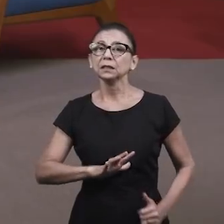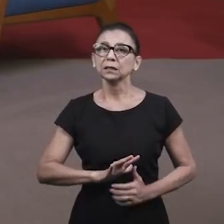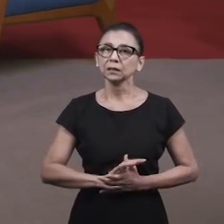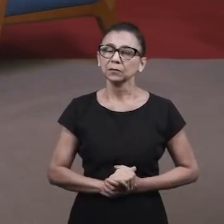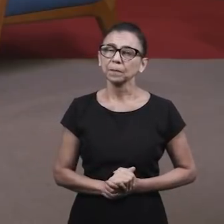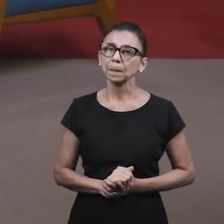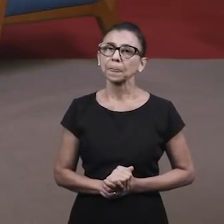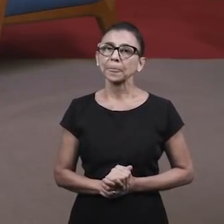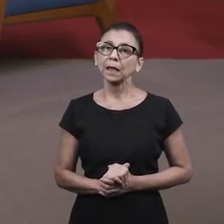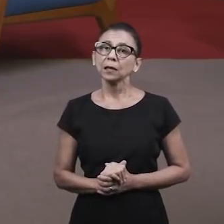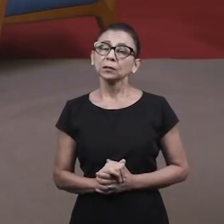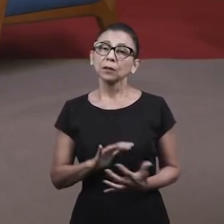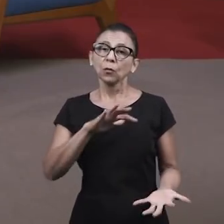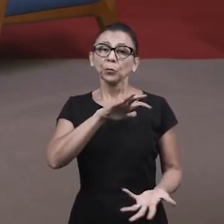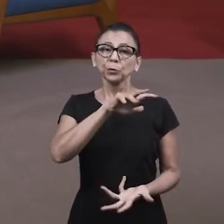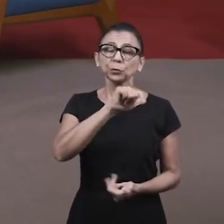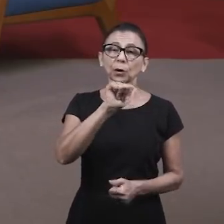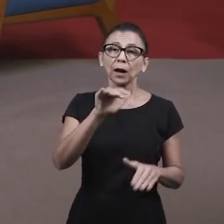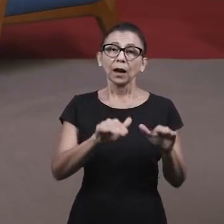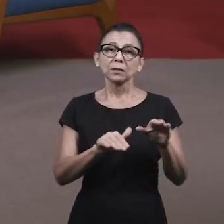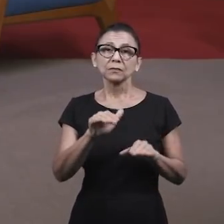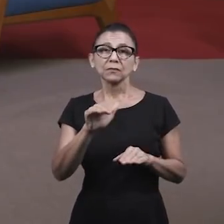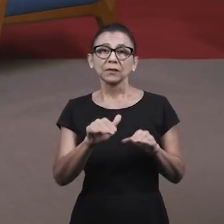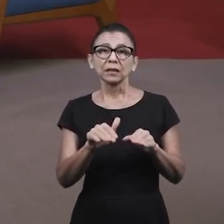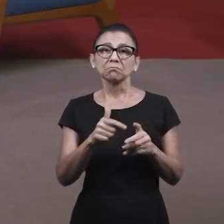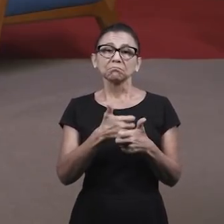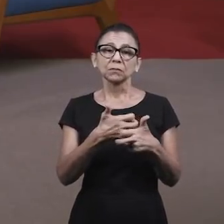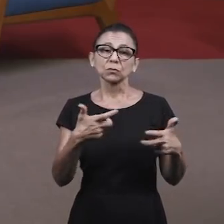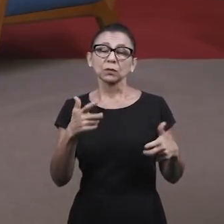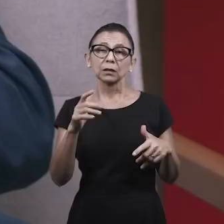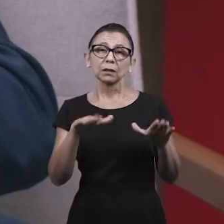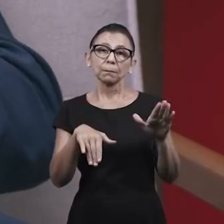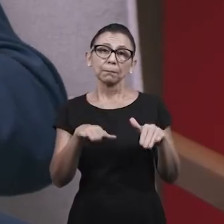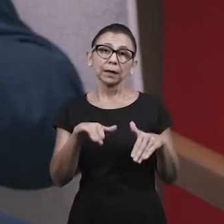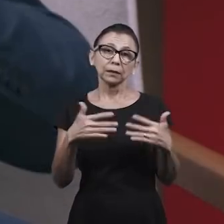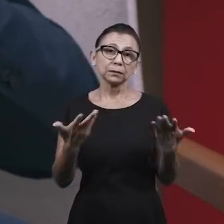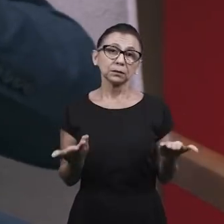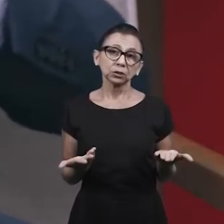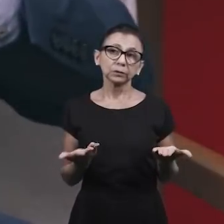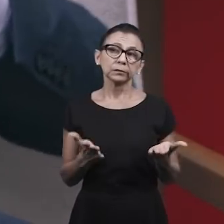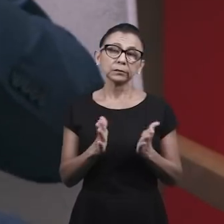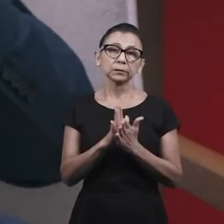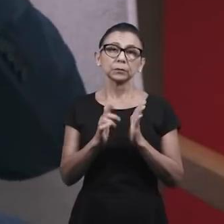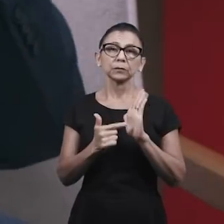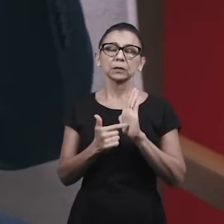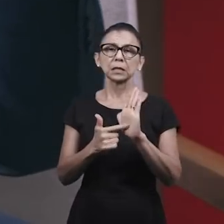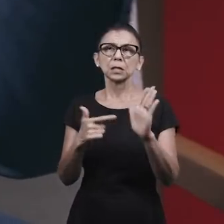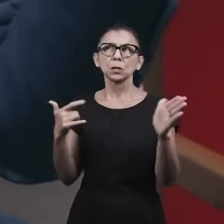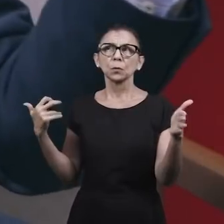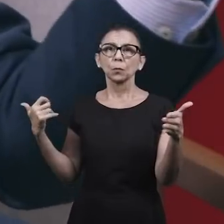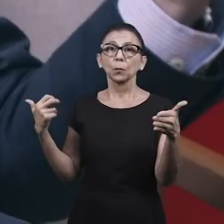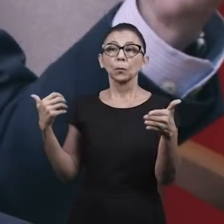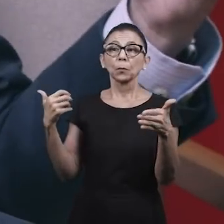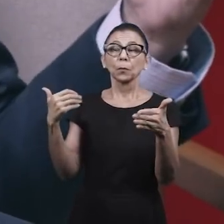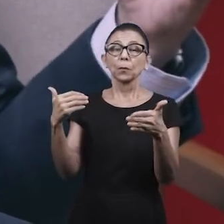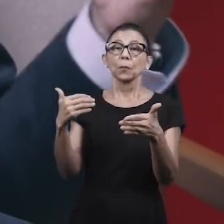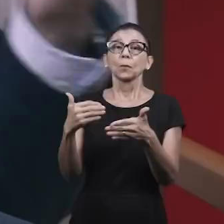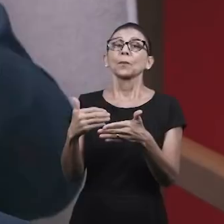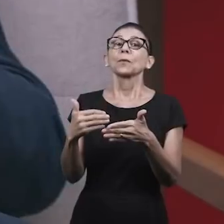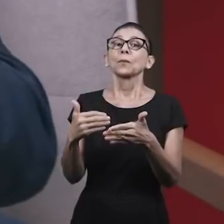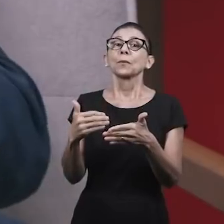tem interesse na eternidade. Até porque antes de você responder, é